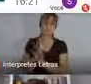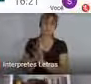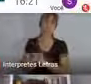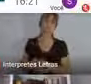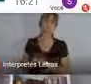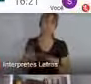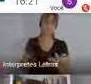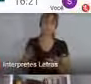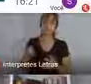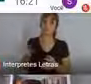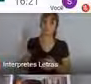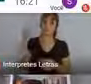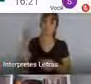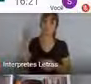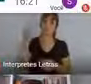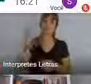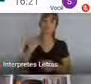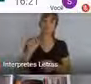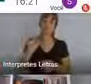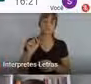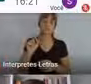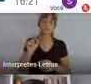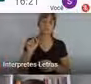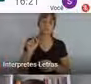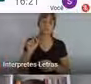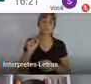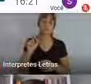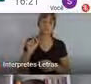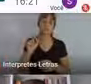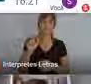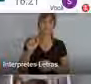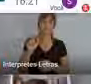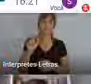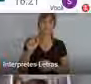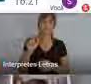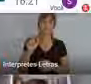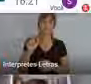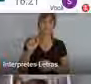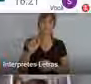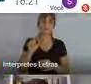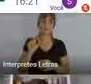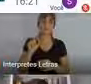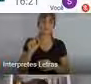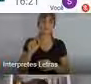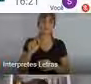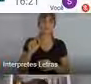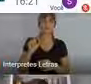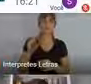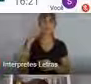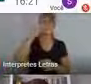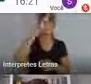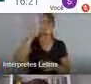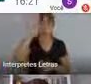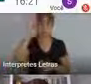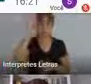Importante a gente mostrar, né, de que lugar a gente está falando e apresentar esse percurso, né, acadêmico, científico,